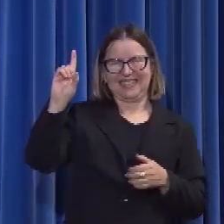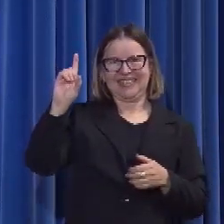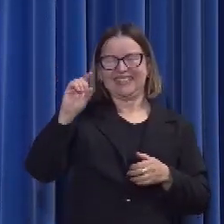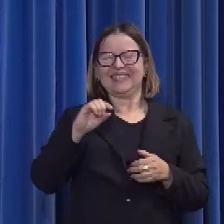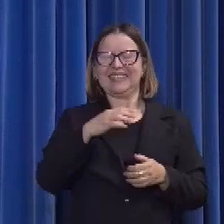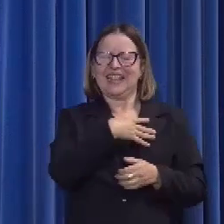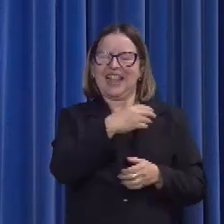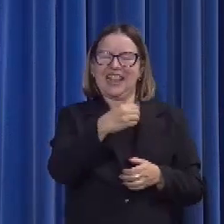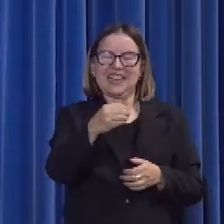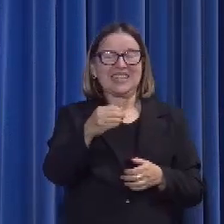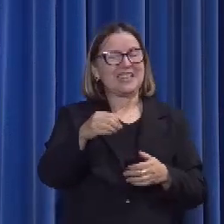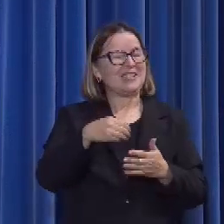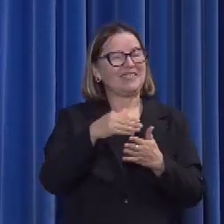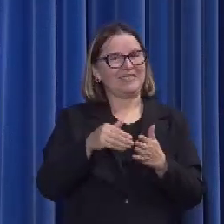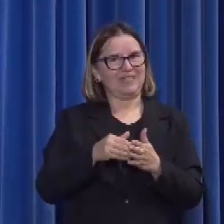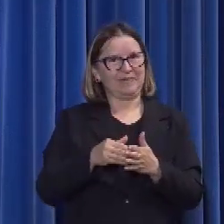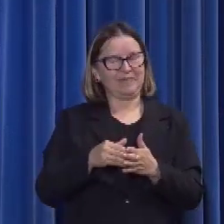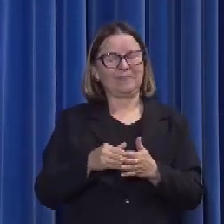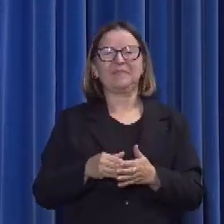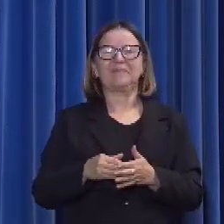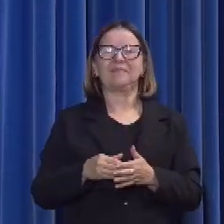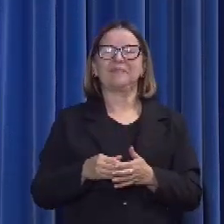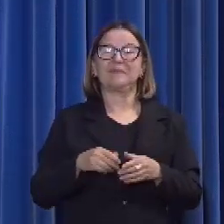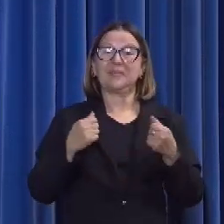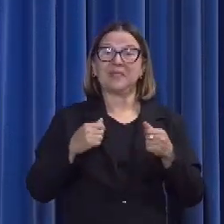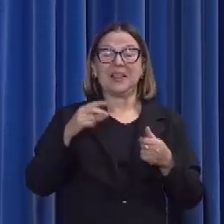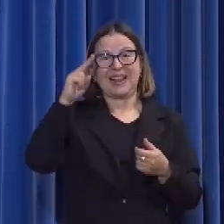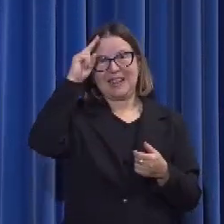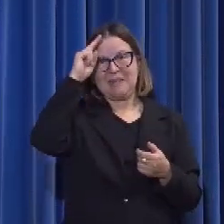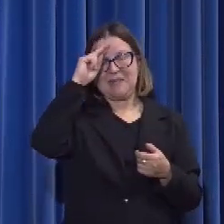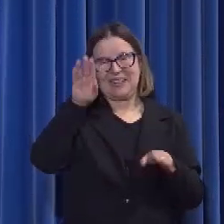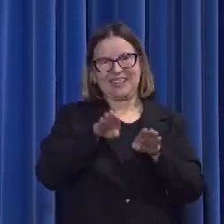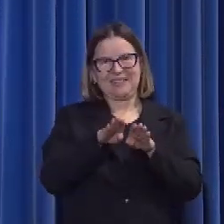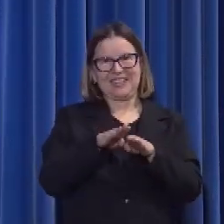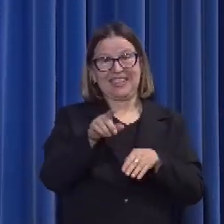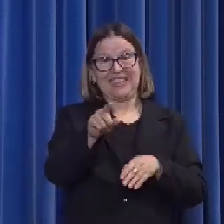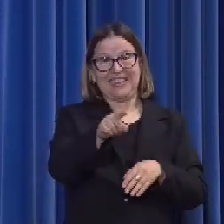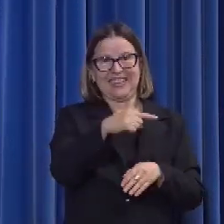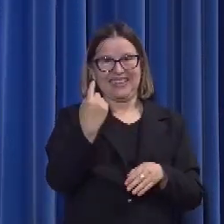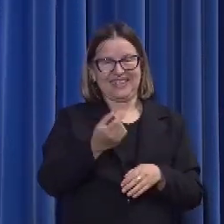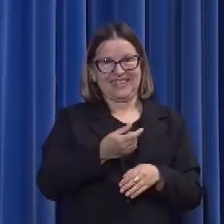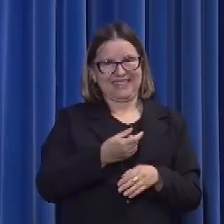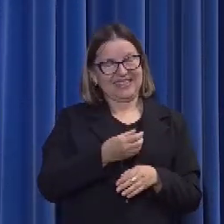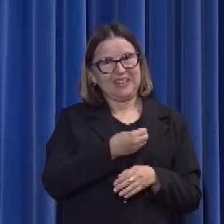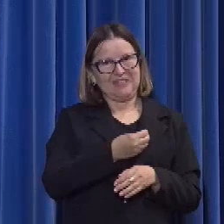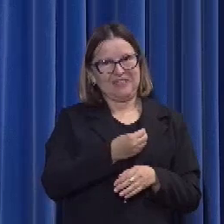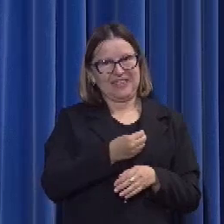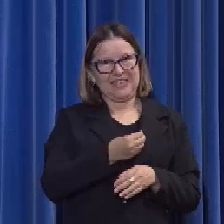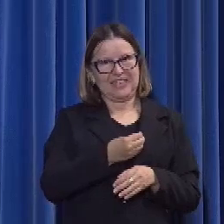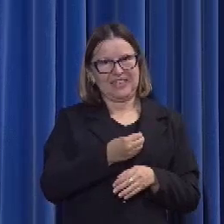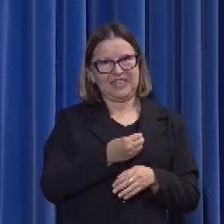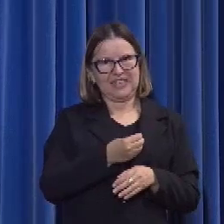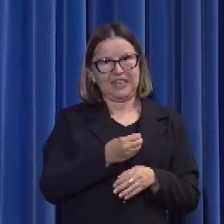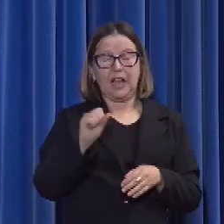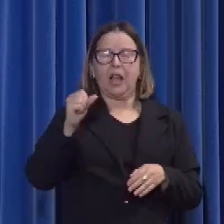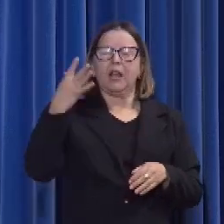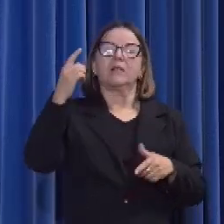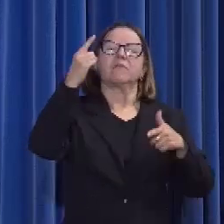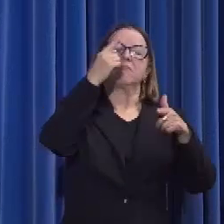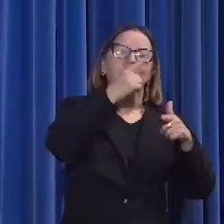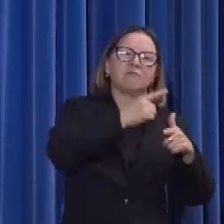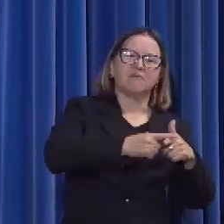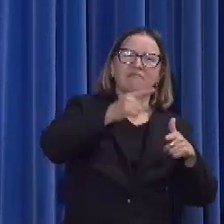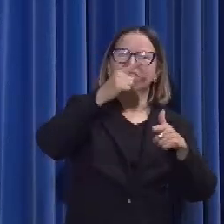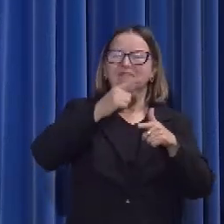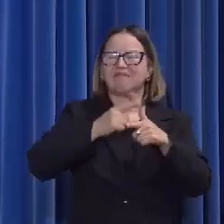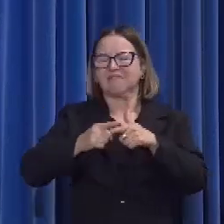a nossa salvação, devemos lembrar que nessa vida passaremos por mares tempestuosos e seremos jogados